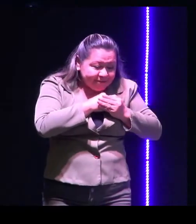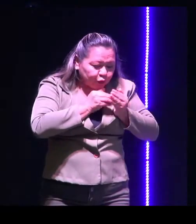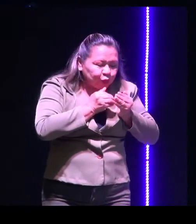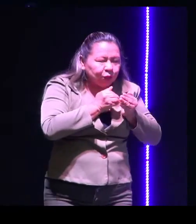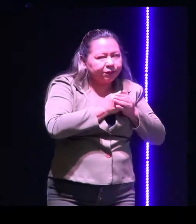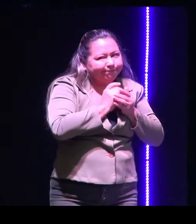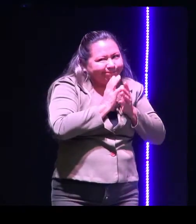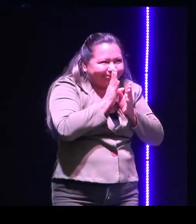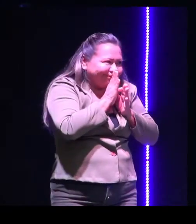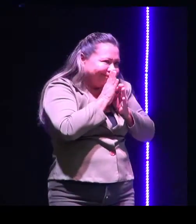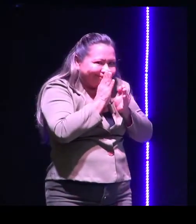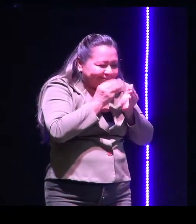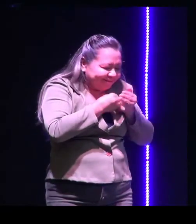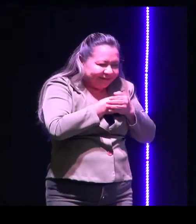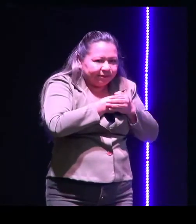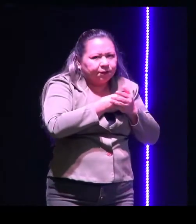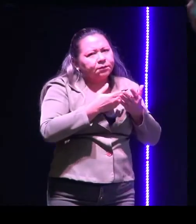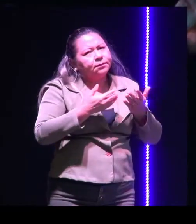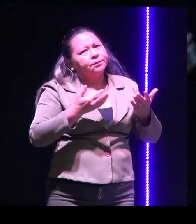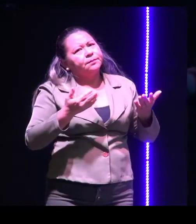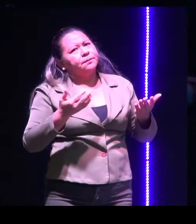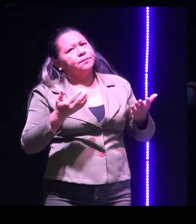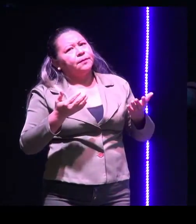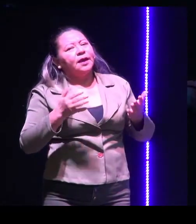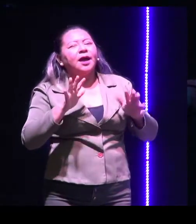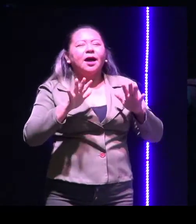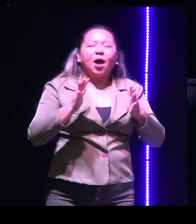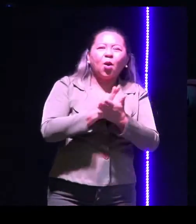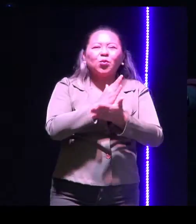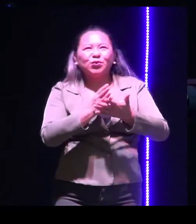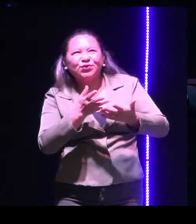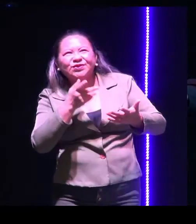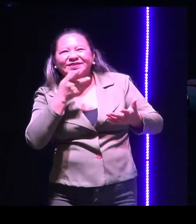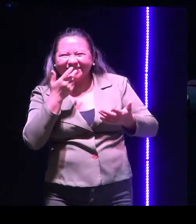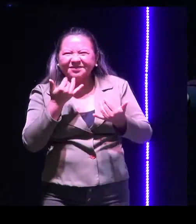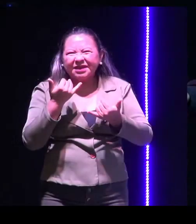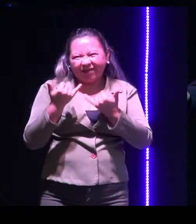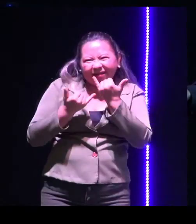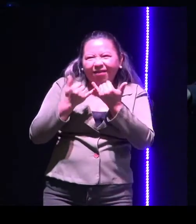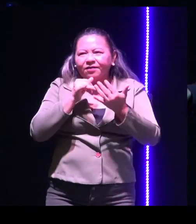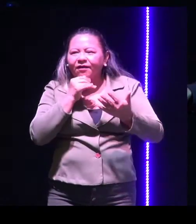pecados escondidos. De vez em quando o pessoal brinca, né?